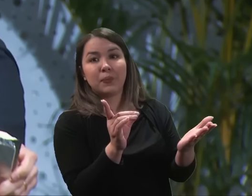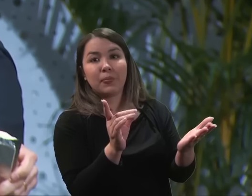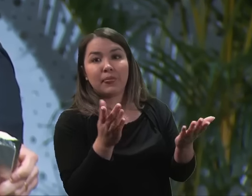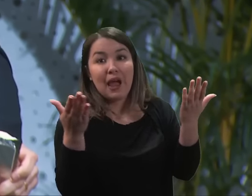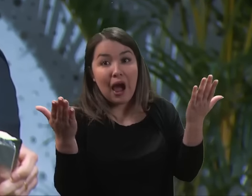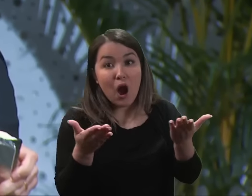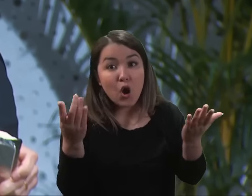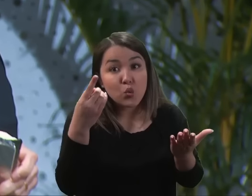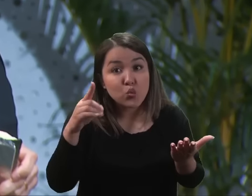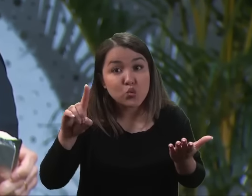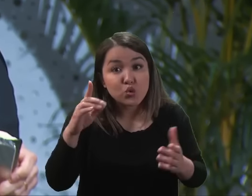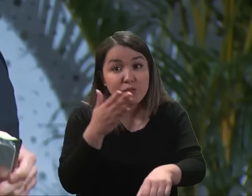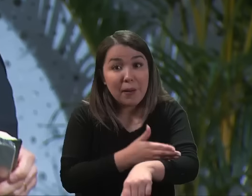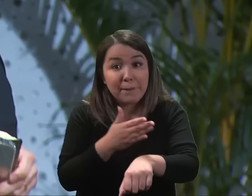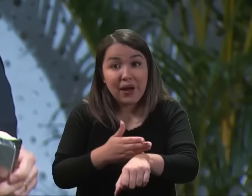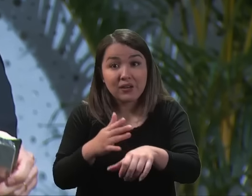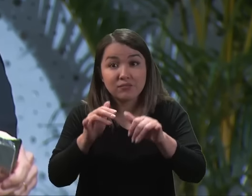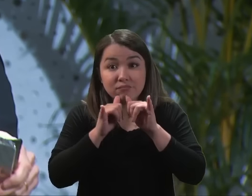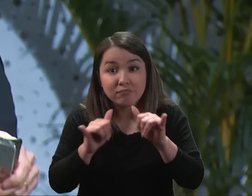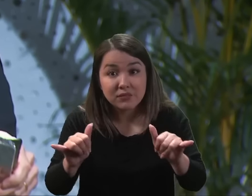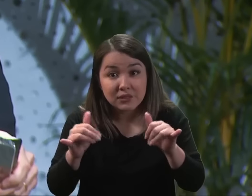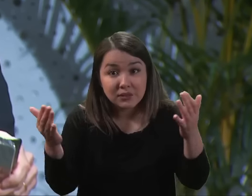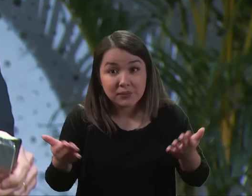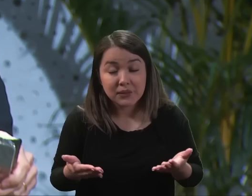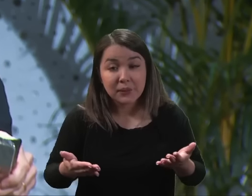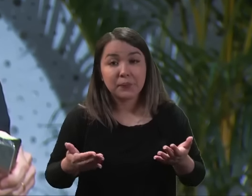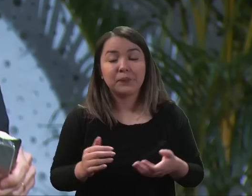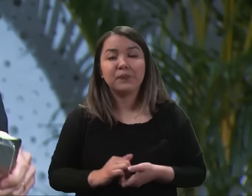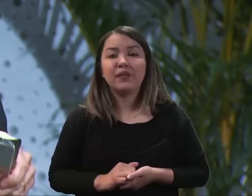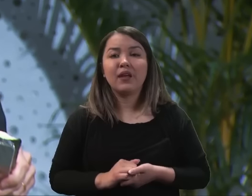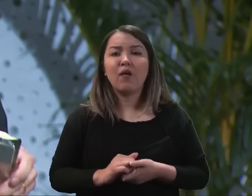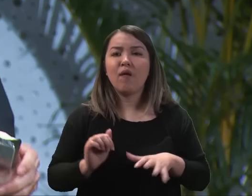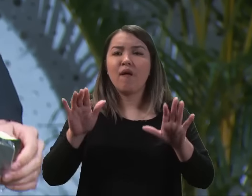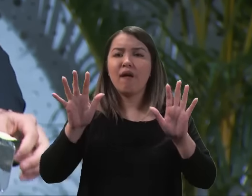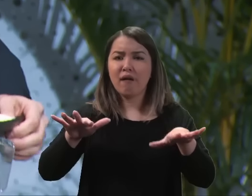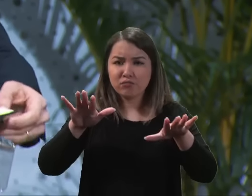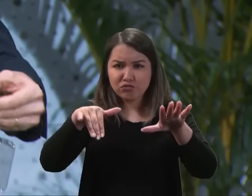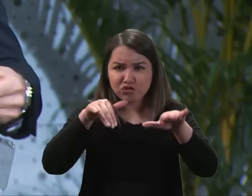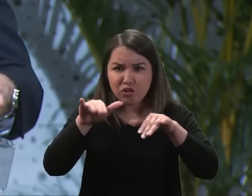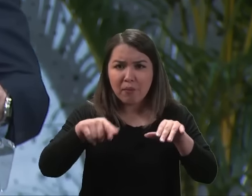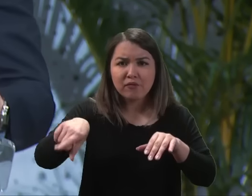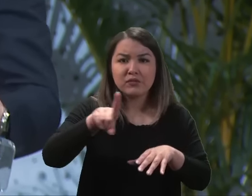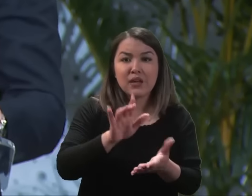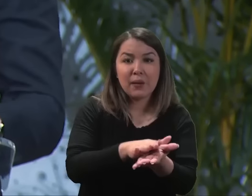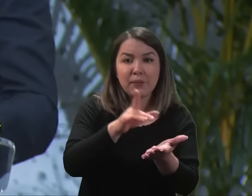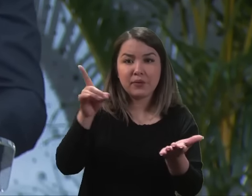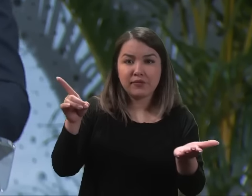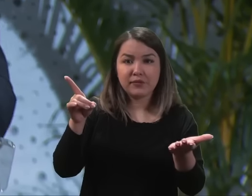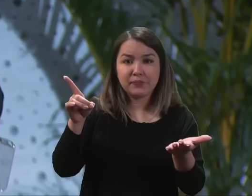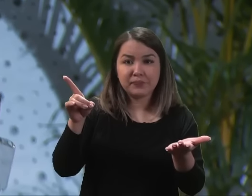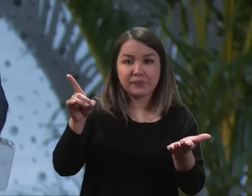parte da mensagem desta manhã e eu convido você para abrir a Bíblia lá no livro de Êxodo